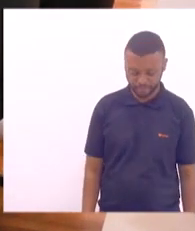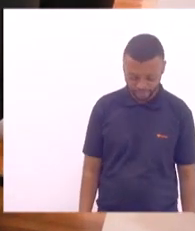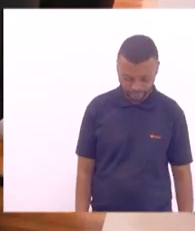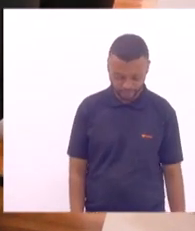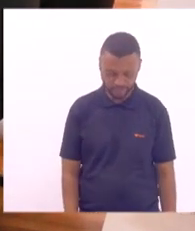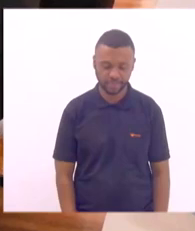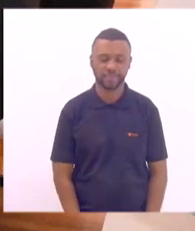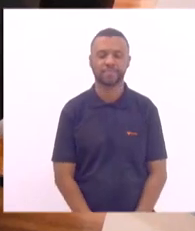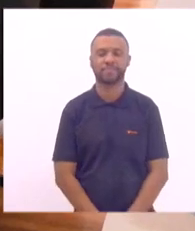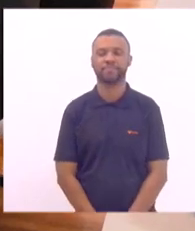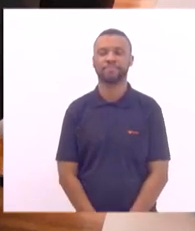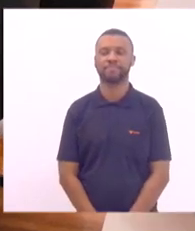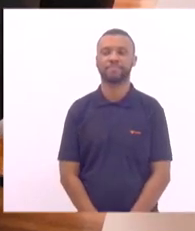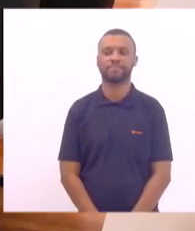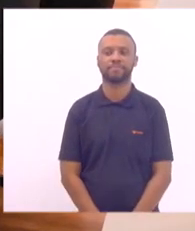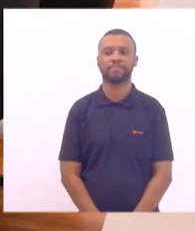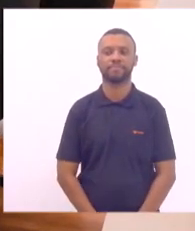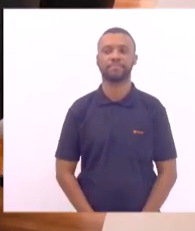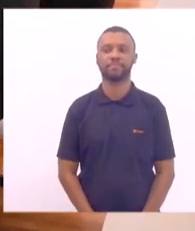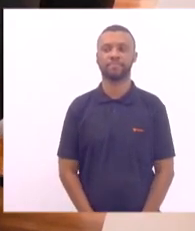Vamos ter que fazer duas votações aqui.